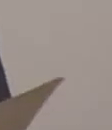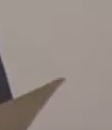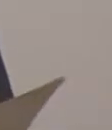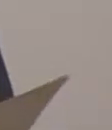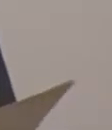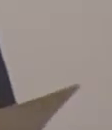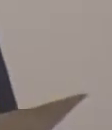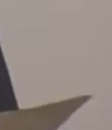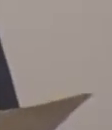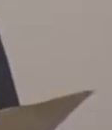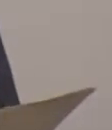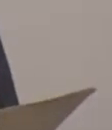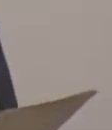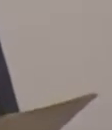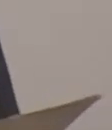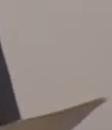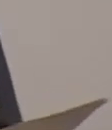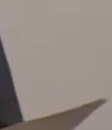e Inovação.